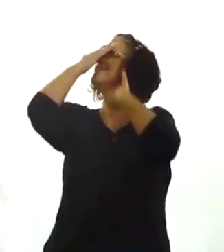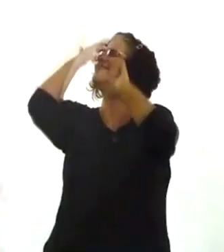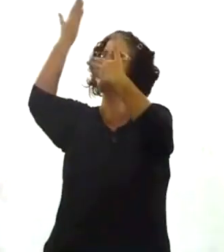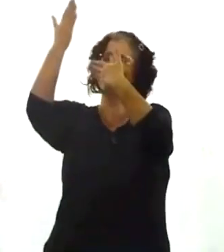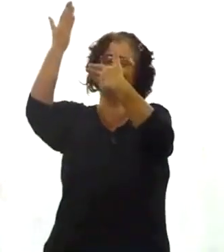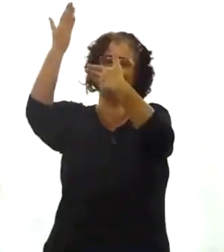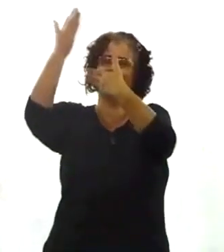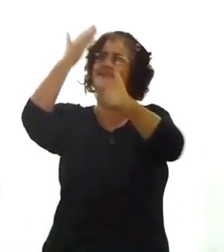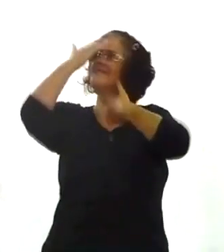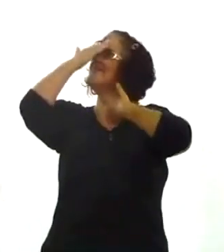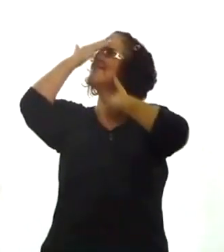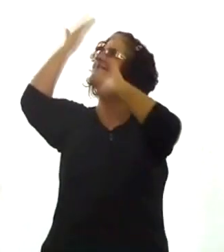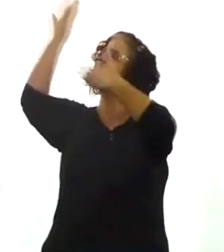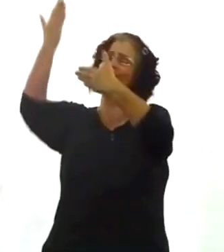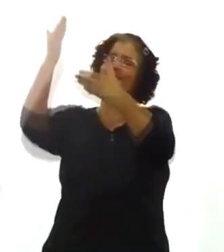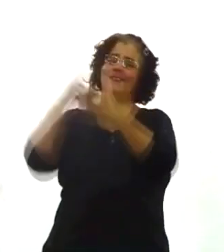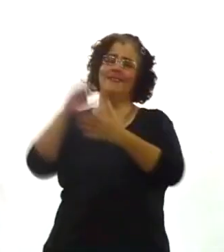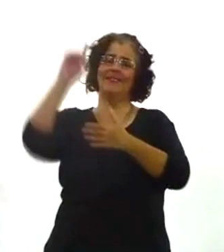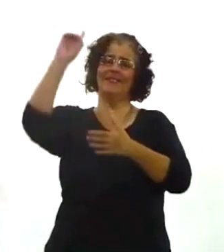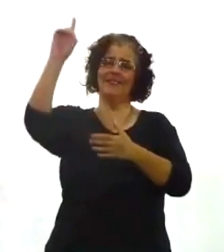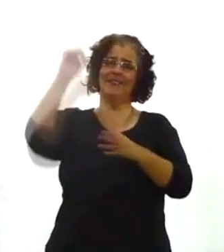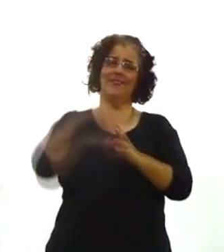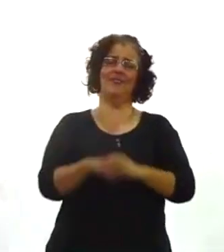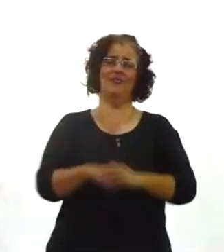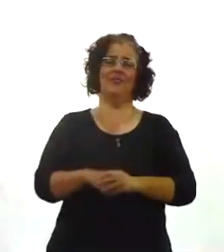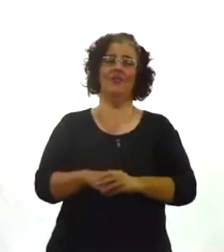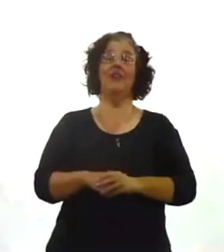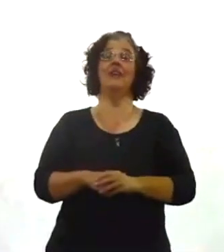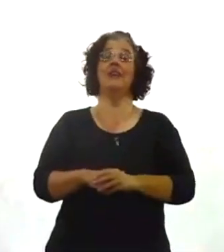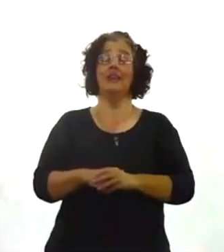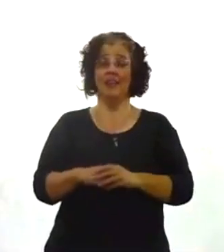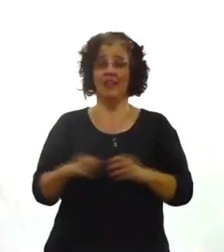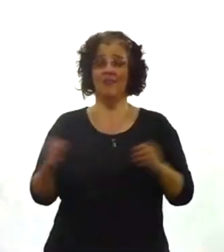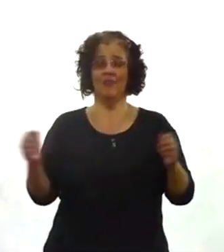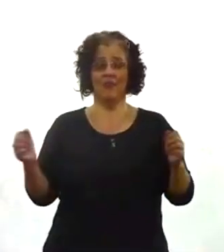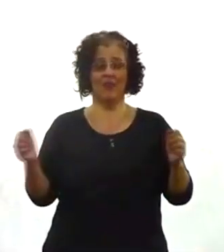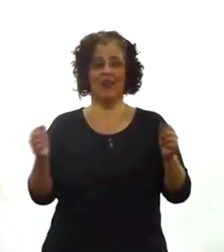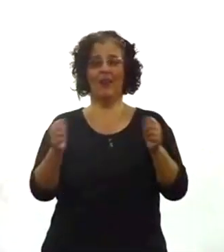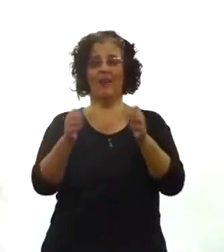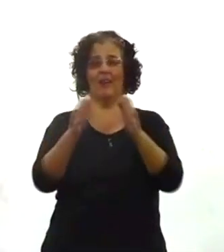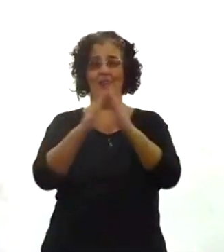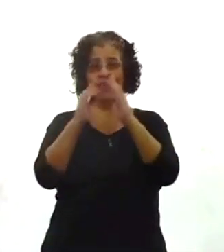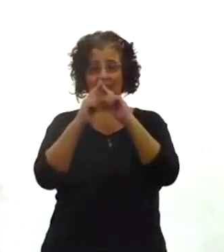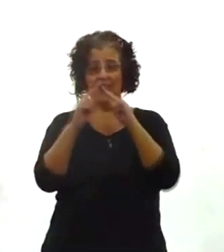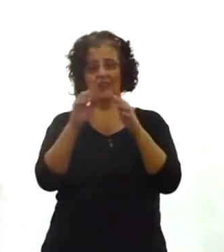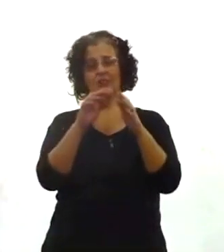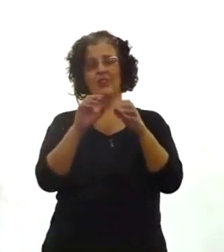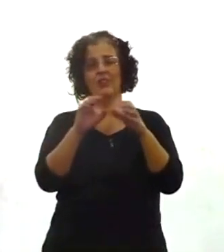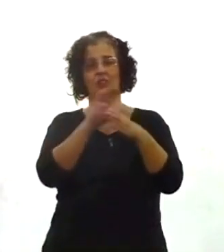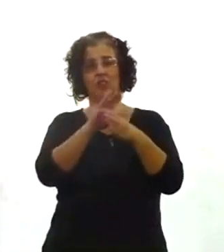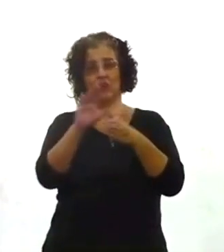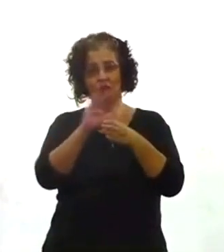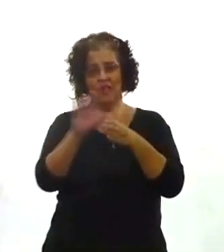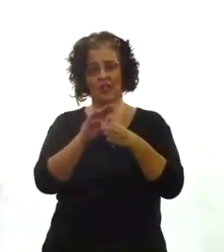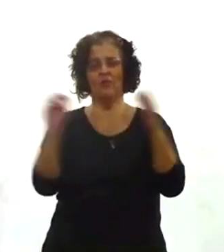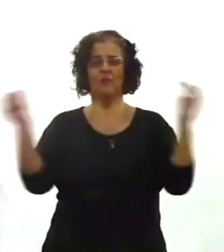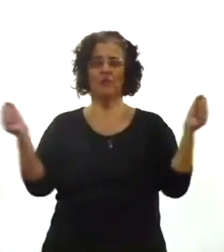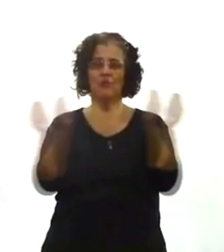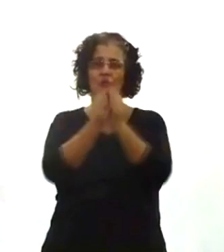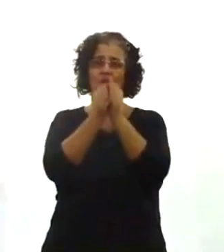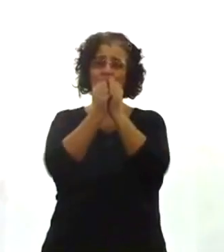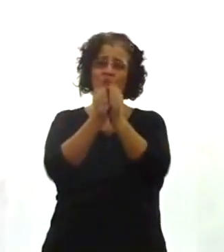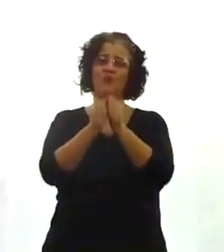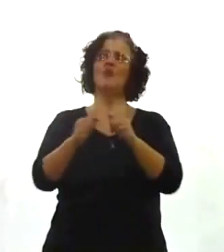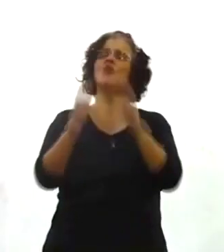aconteceu com ele e pelo envolvimento da igreja de Corinto com ele e as orações que eles levantaram a Deus por